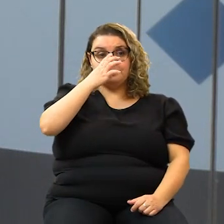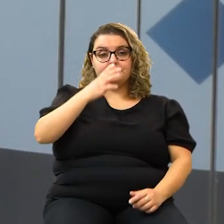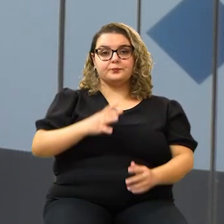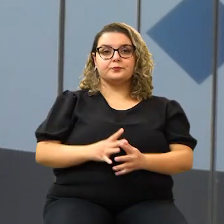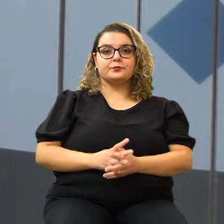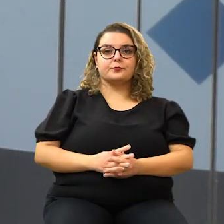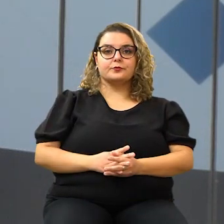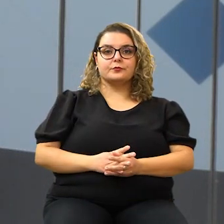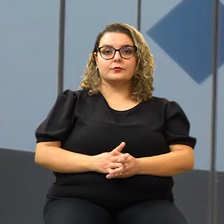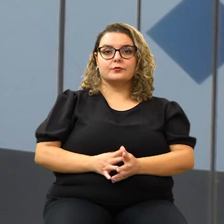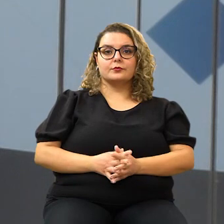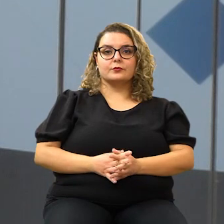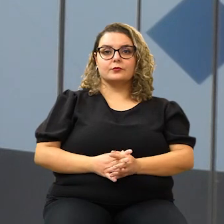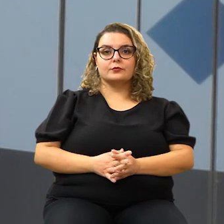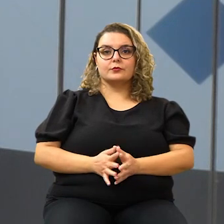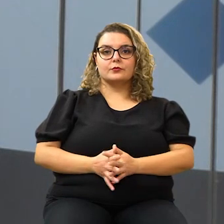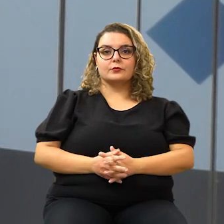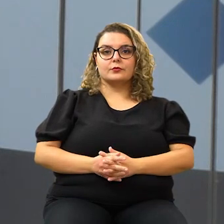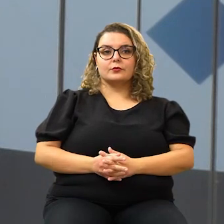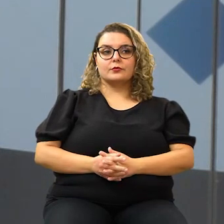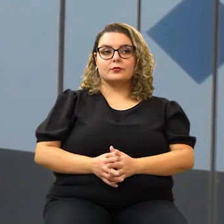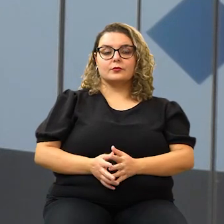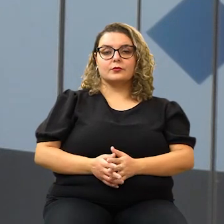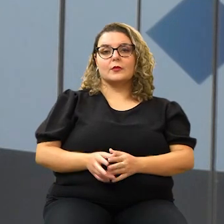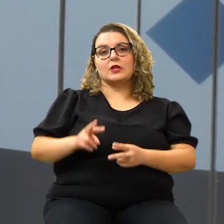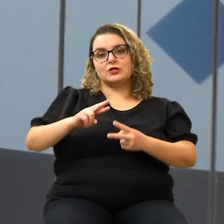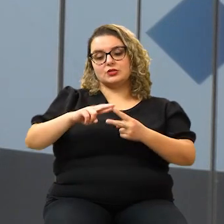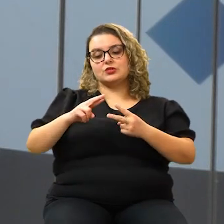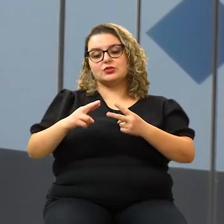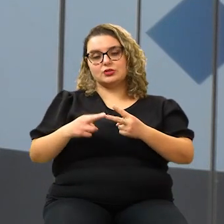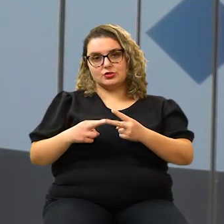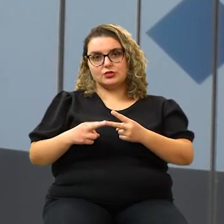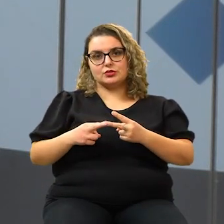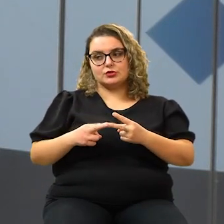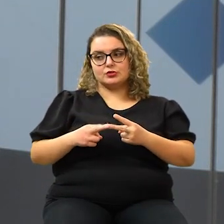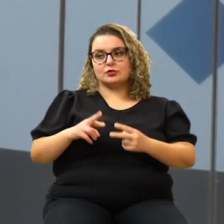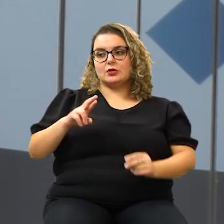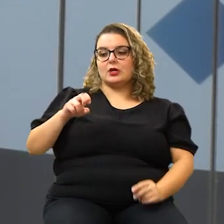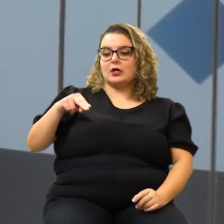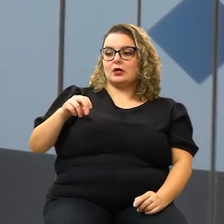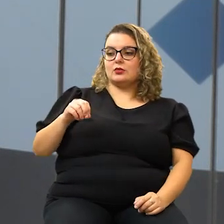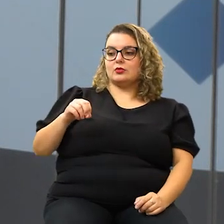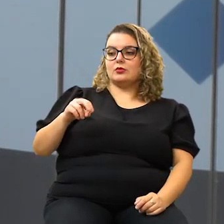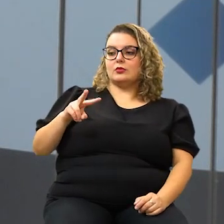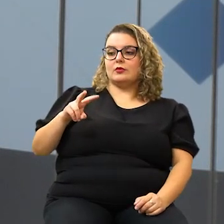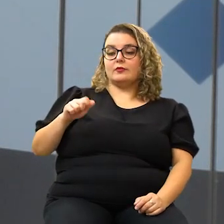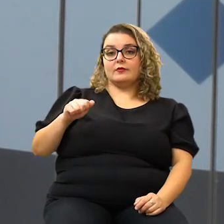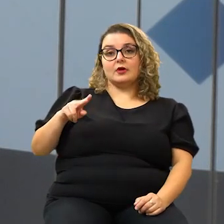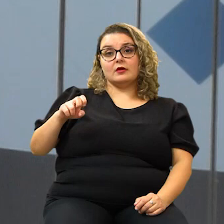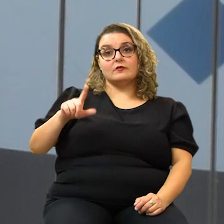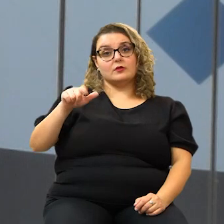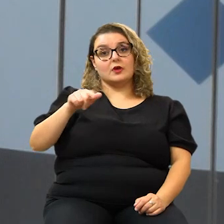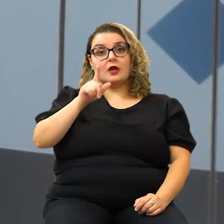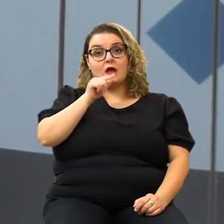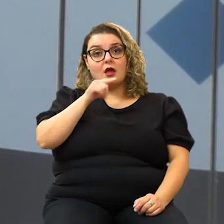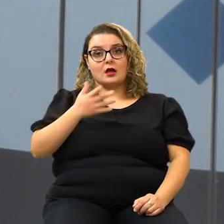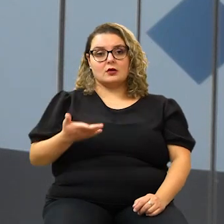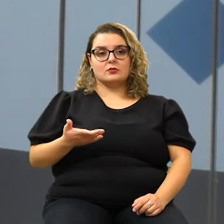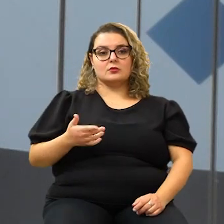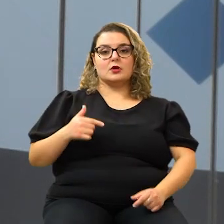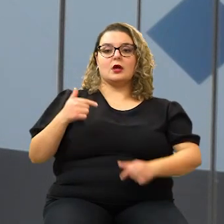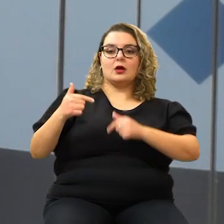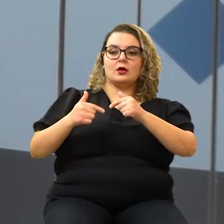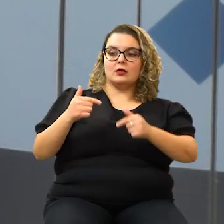ela é proveniente de recursos renováveis, né? Que é a água. Né? Agora a gente trabalha muito a